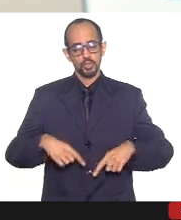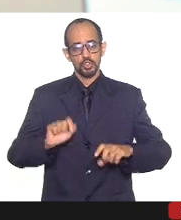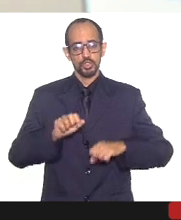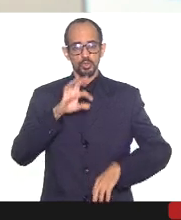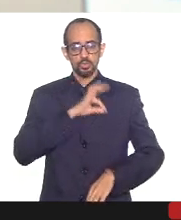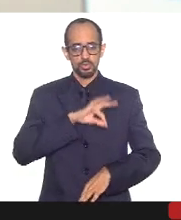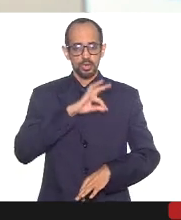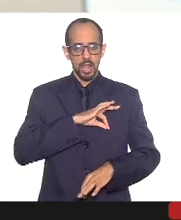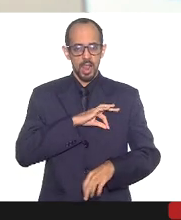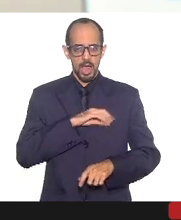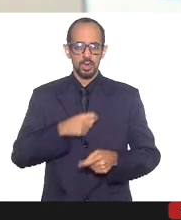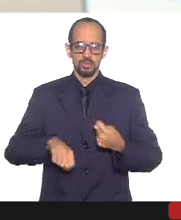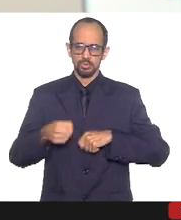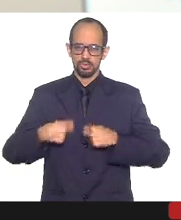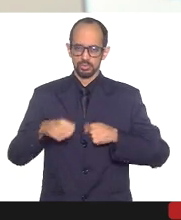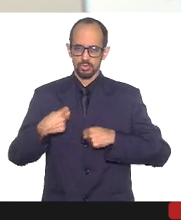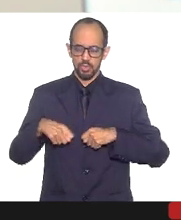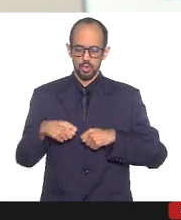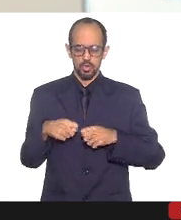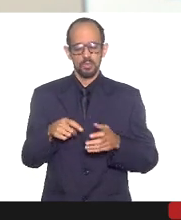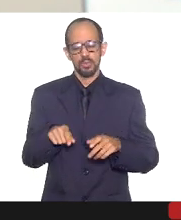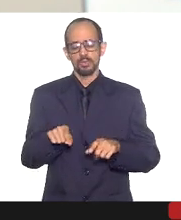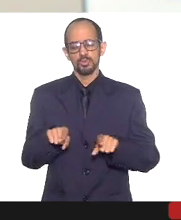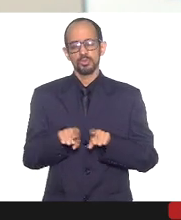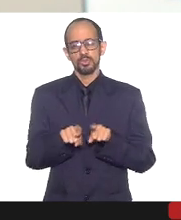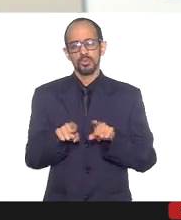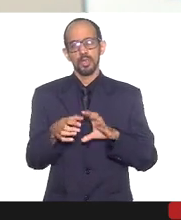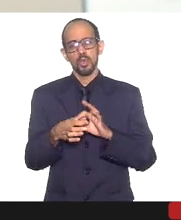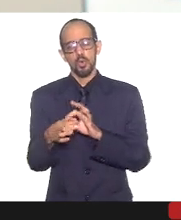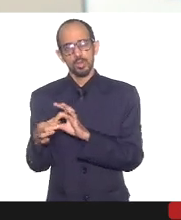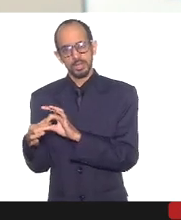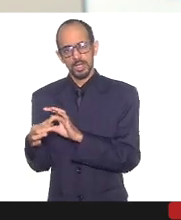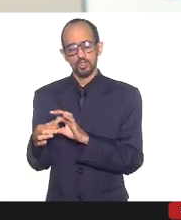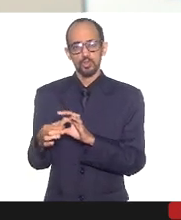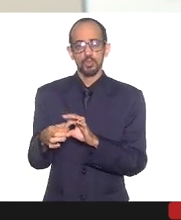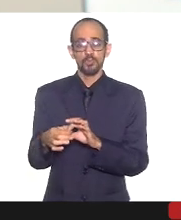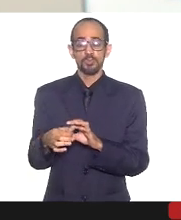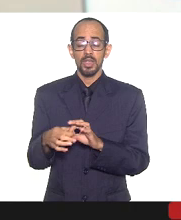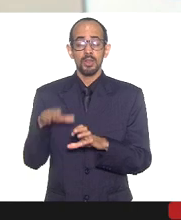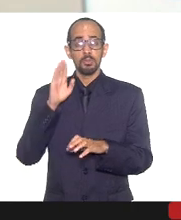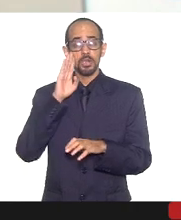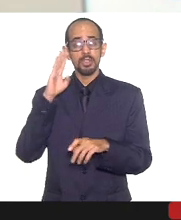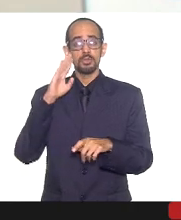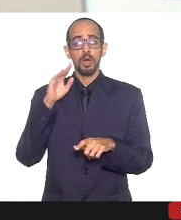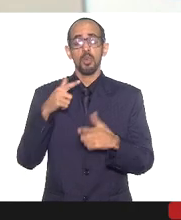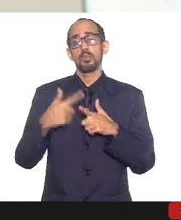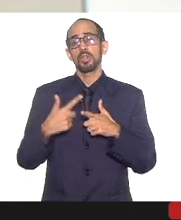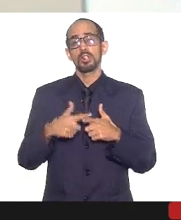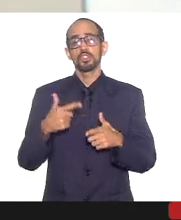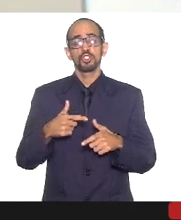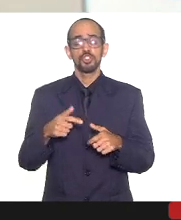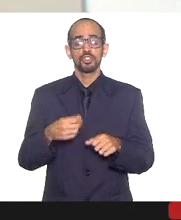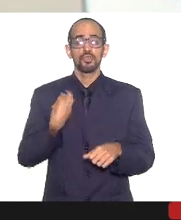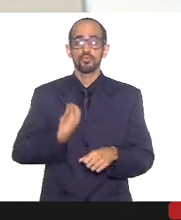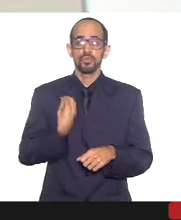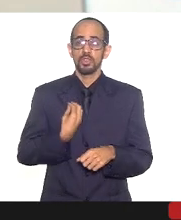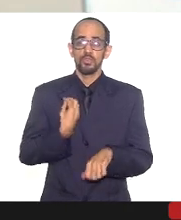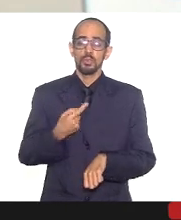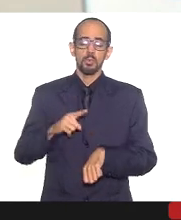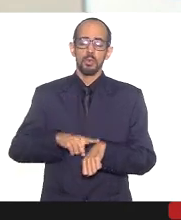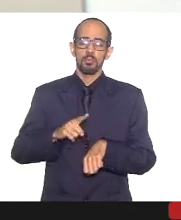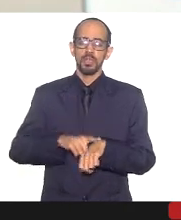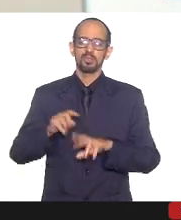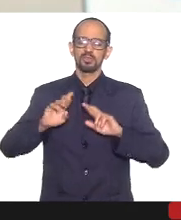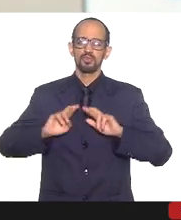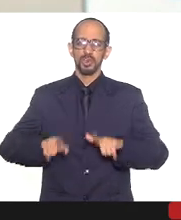salariais e econômicas, inclusive porque a gente vive também um período de excepcionalidade no estado do Rio de Janeiro, onde a